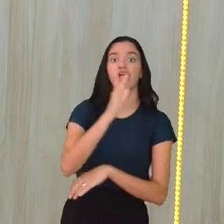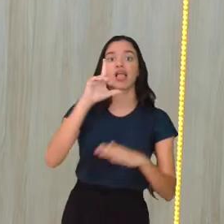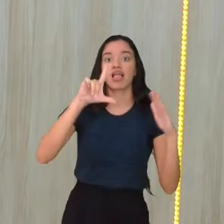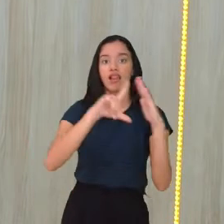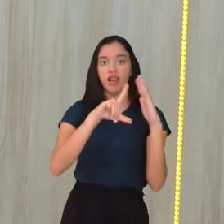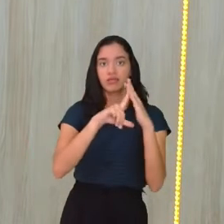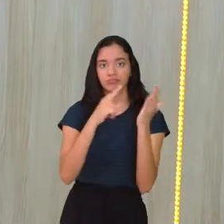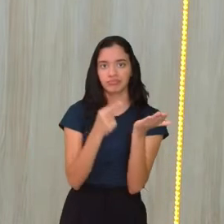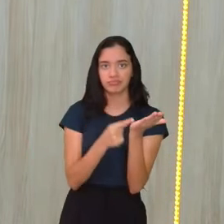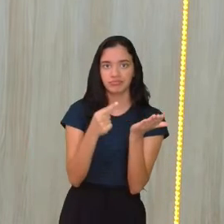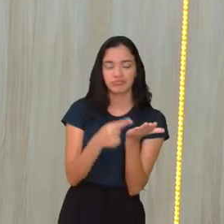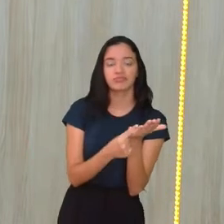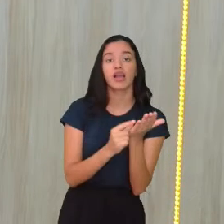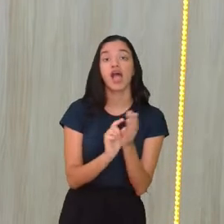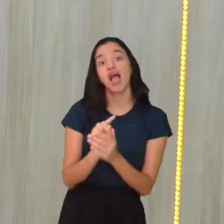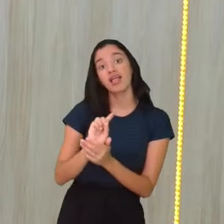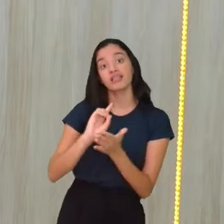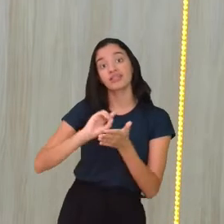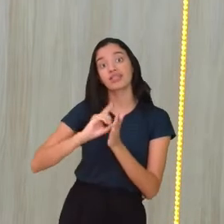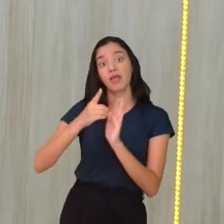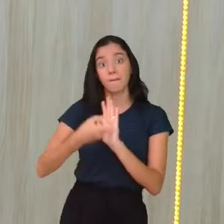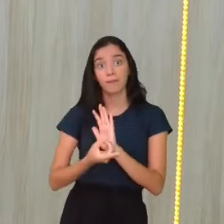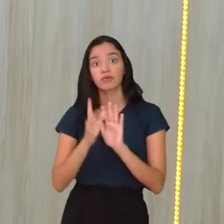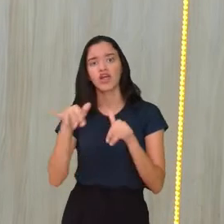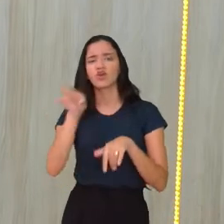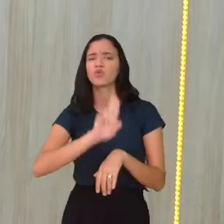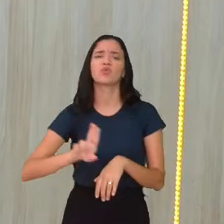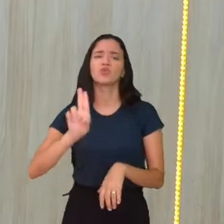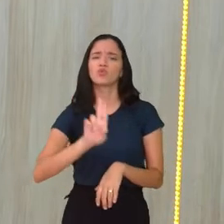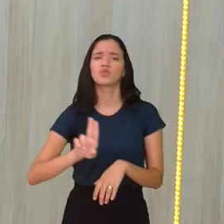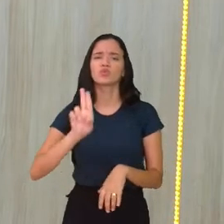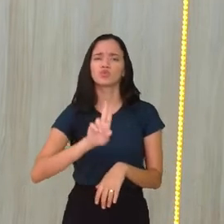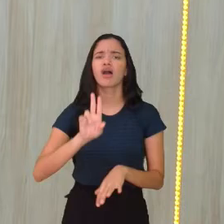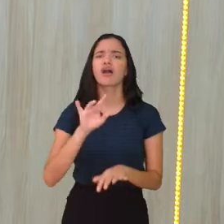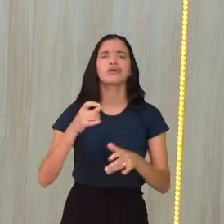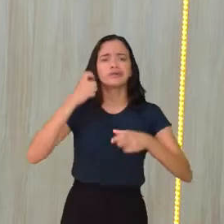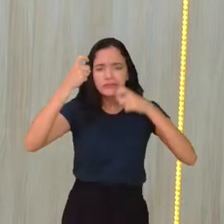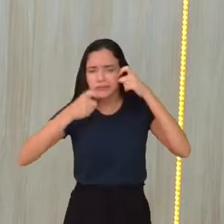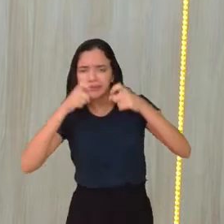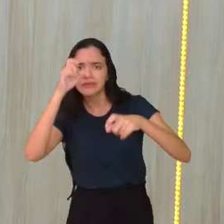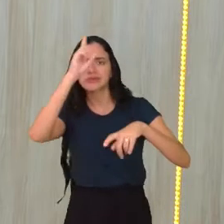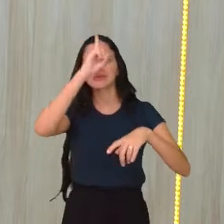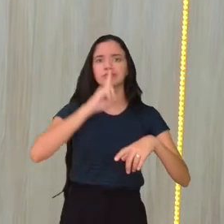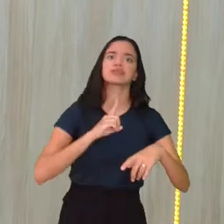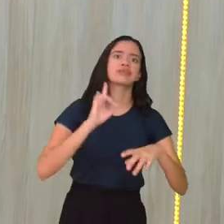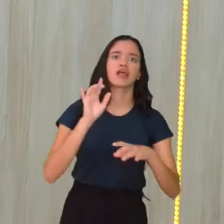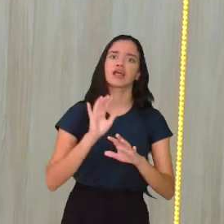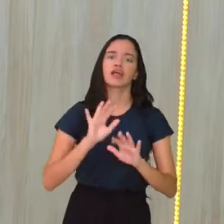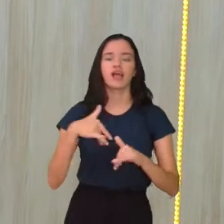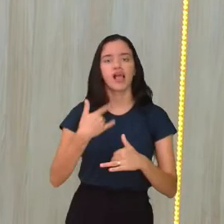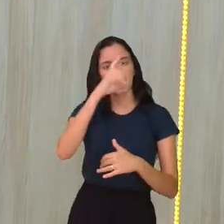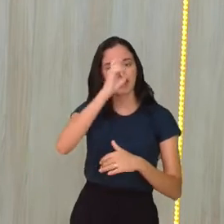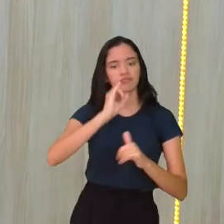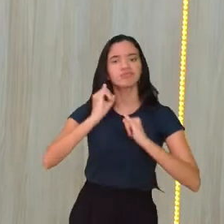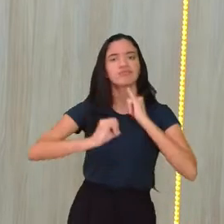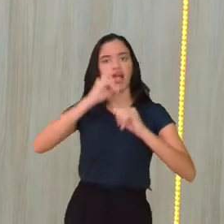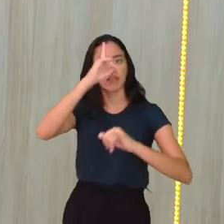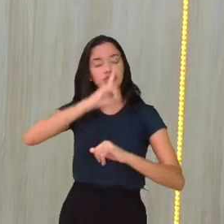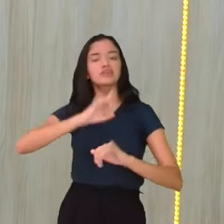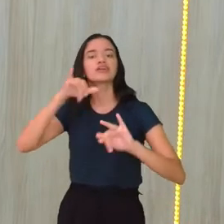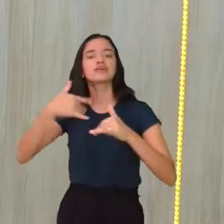de aplicativos e depois é só usar sem se preocupar com a internet, né? Poder